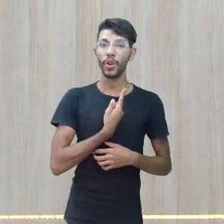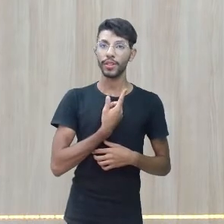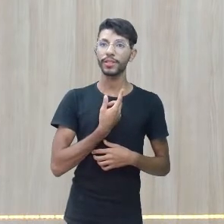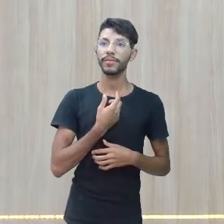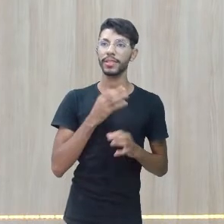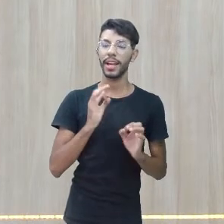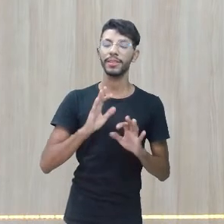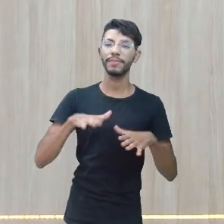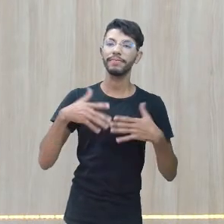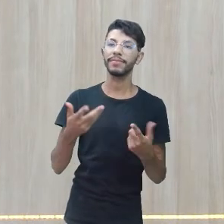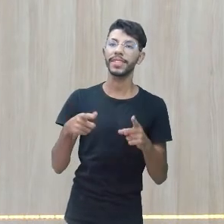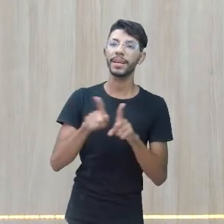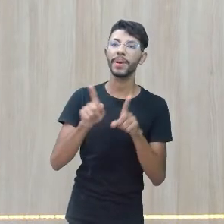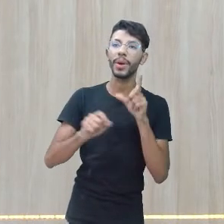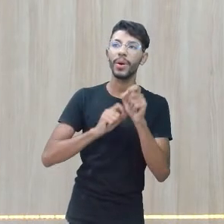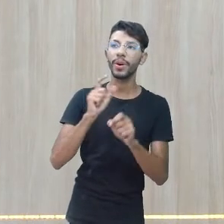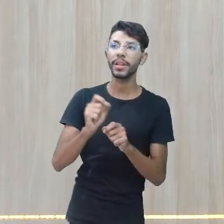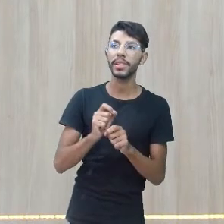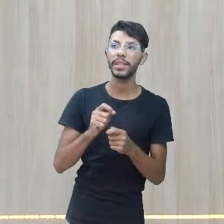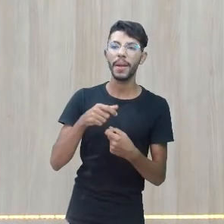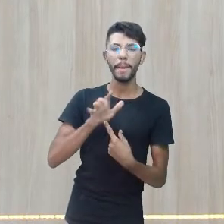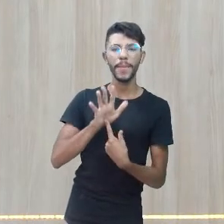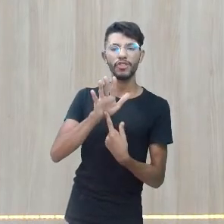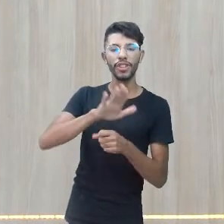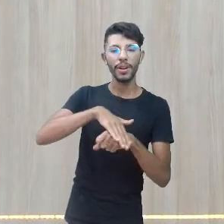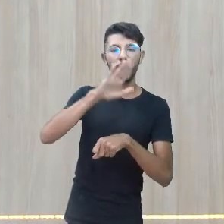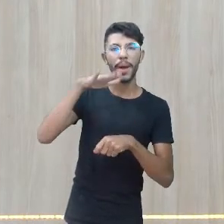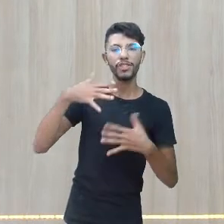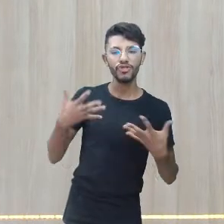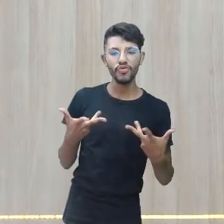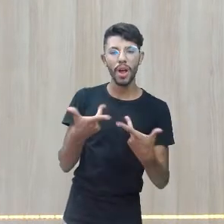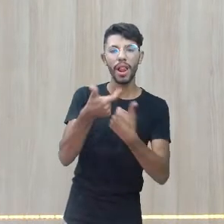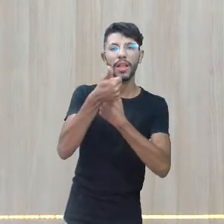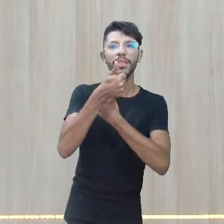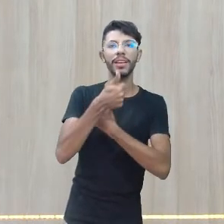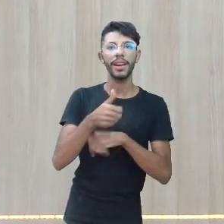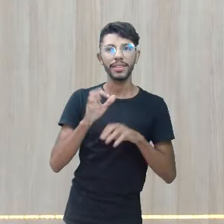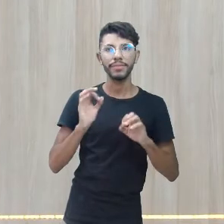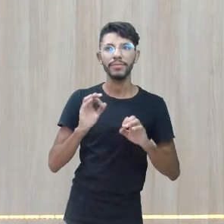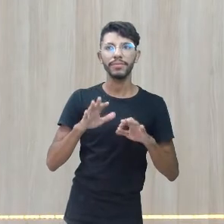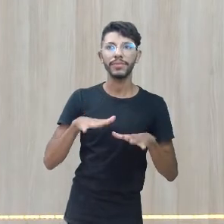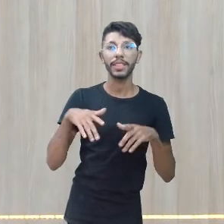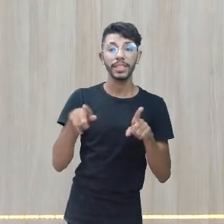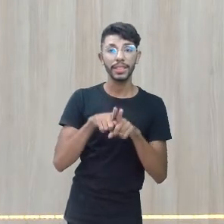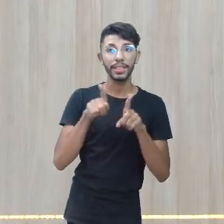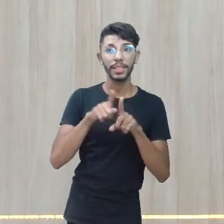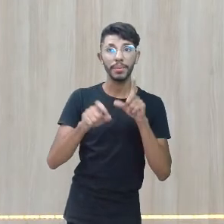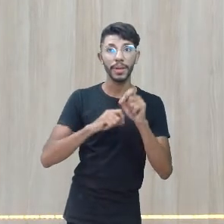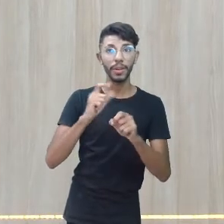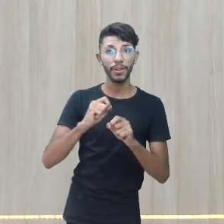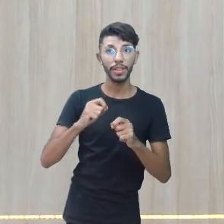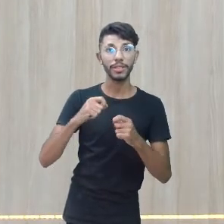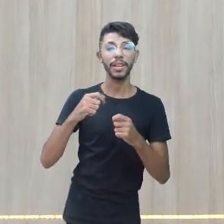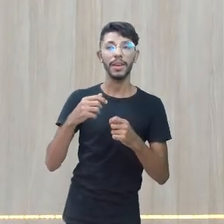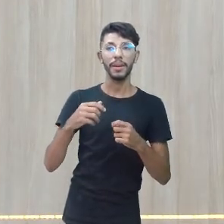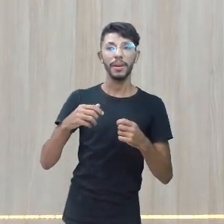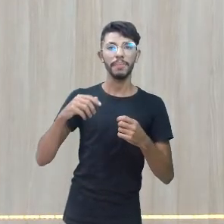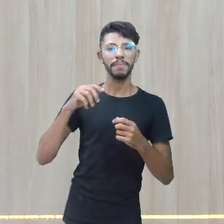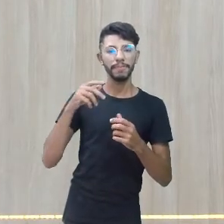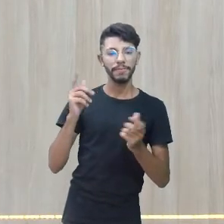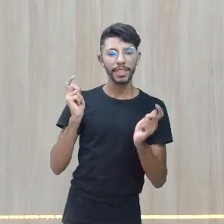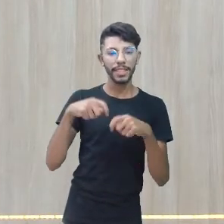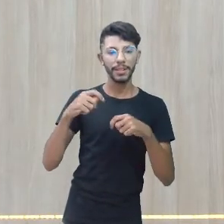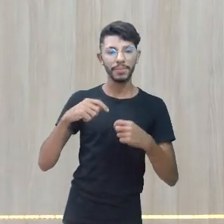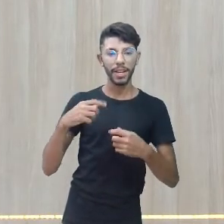dando mais qualidade àquilo que ele está fazendo e tornando mais nosso, não é? Então, isso é